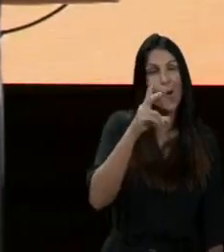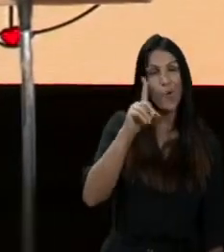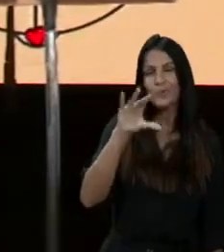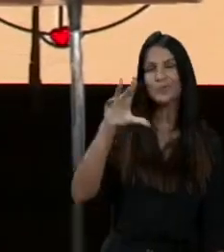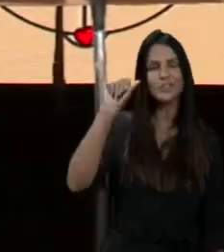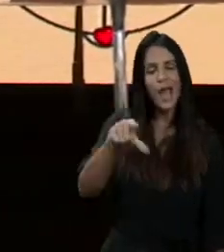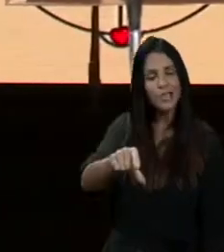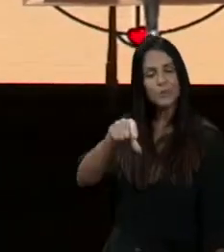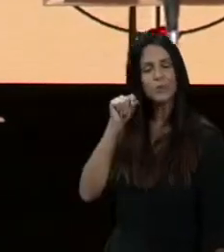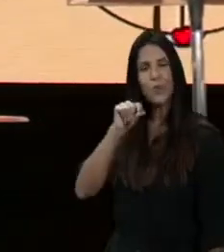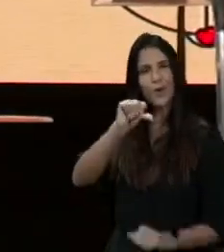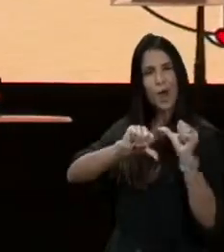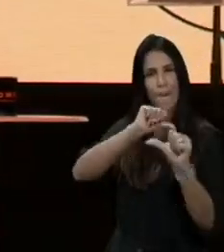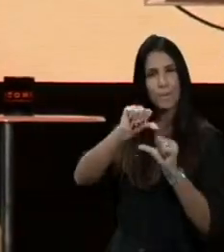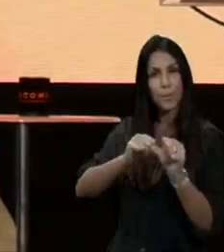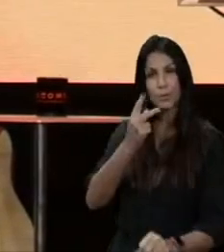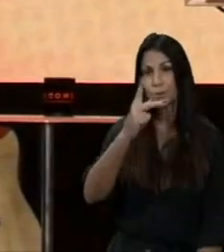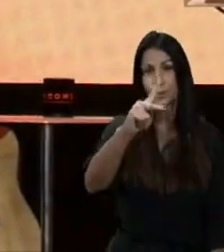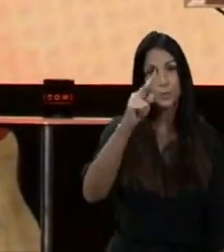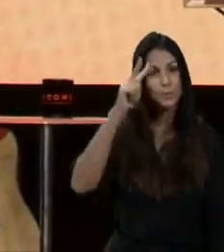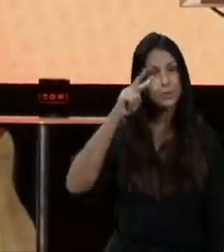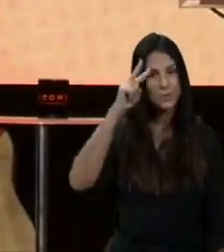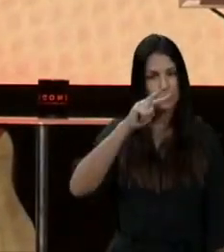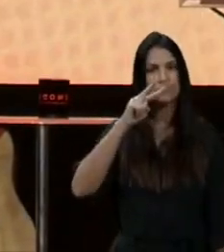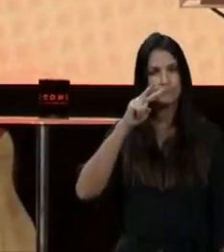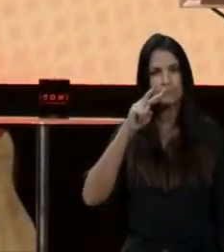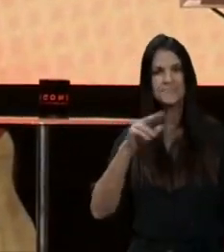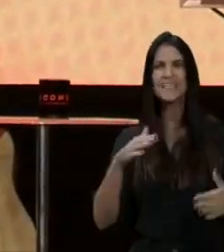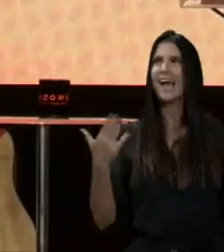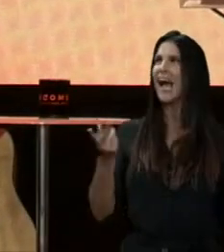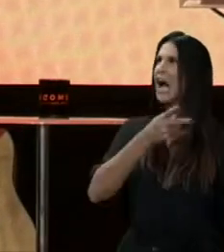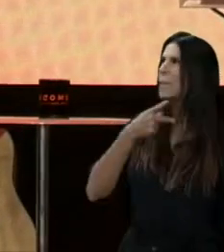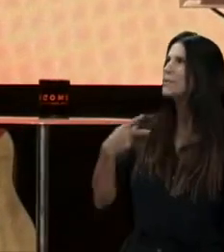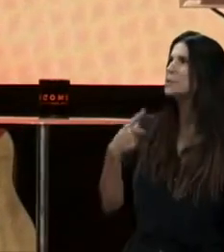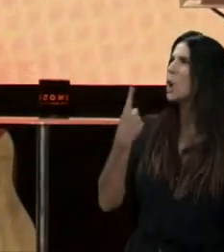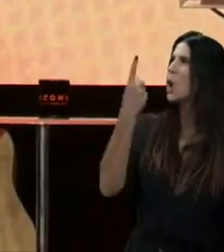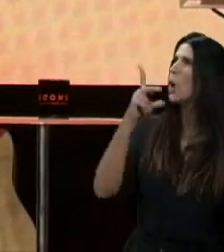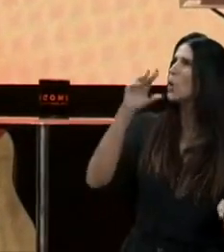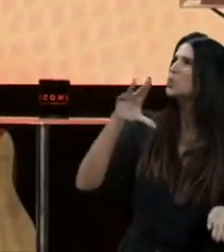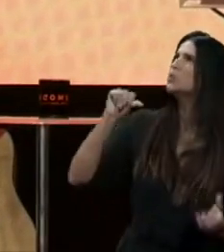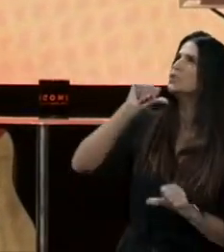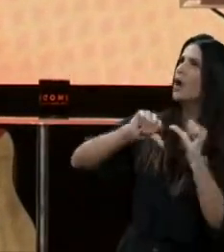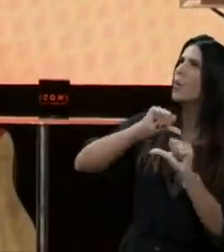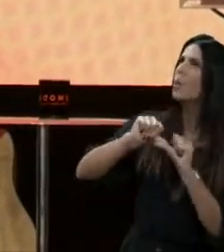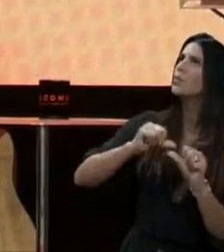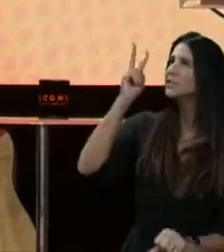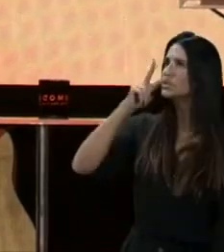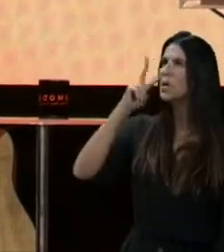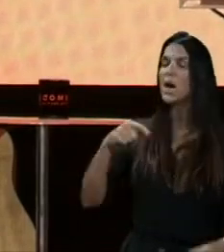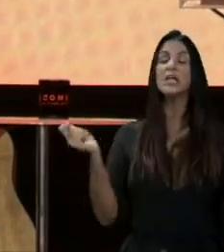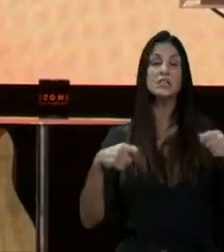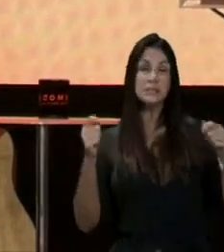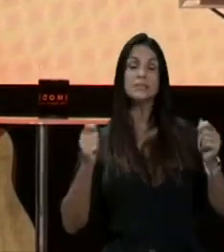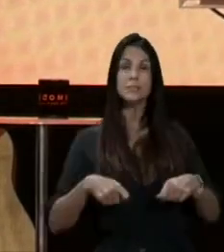para o bem ou para o mal e o pastor um dia muito história pergunta para caderno do tsunami do Japão se um dia número da